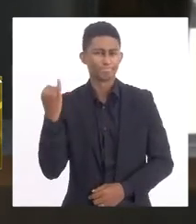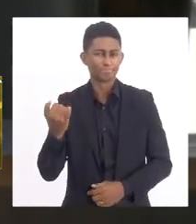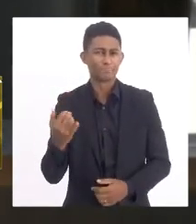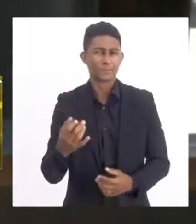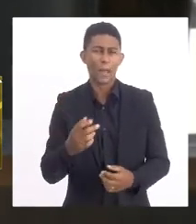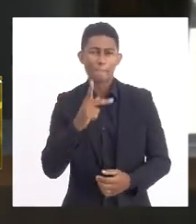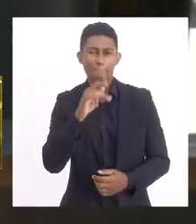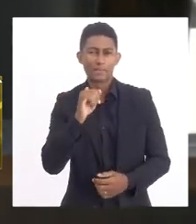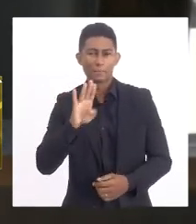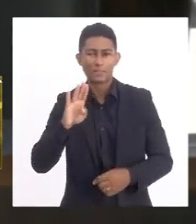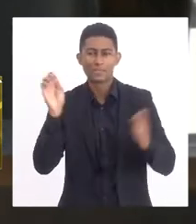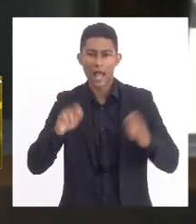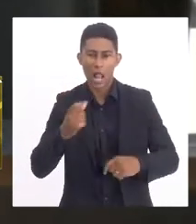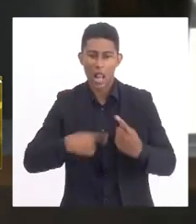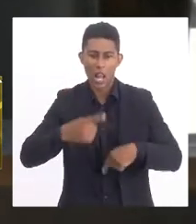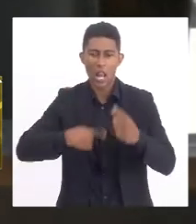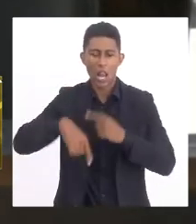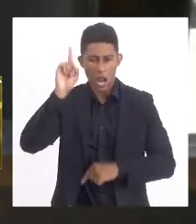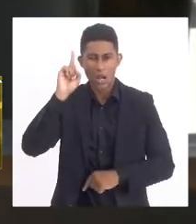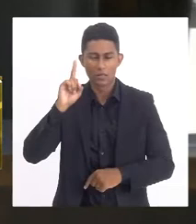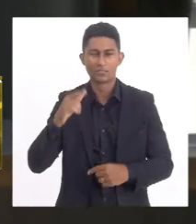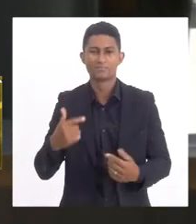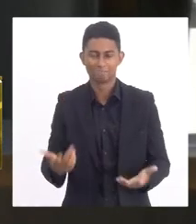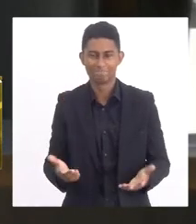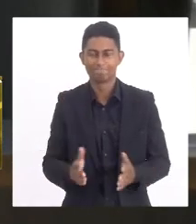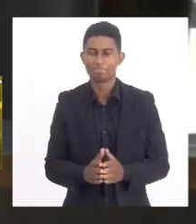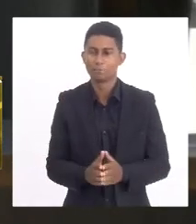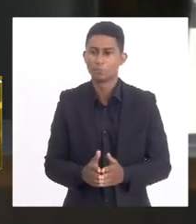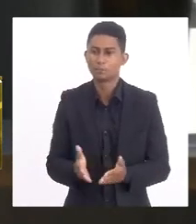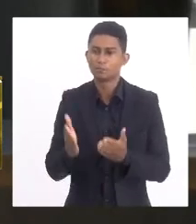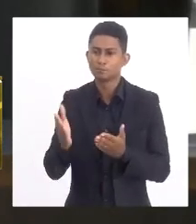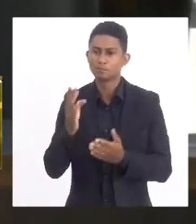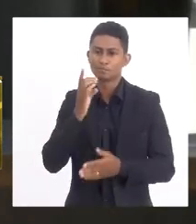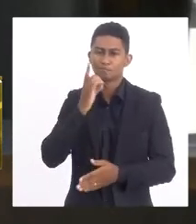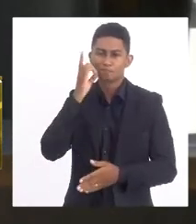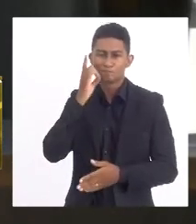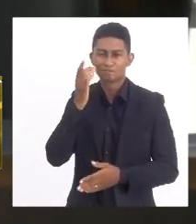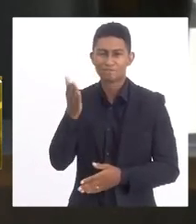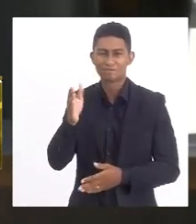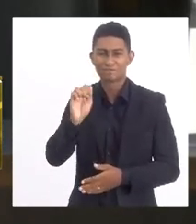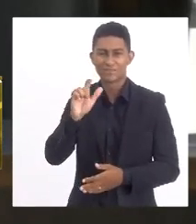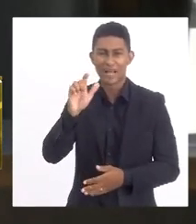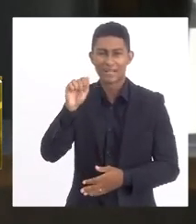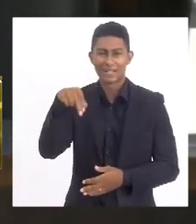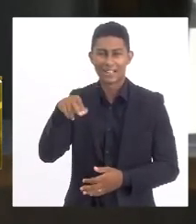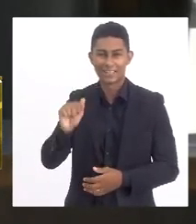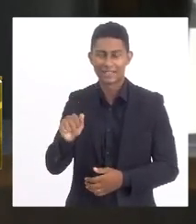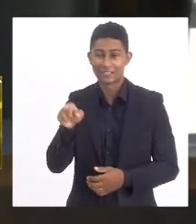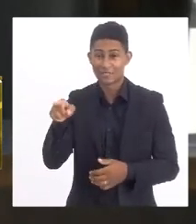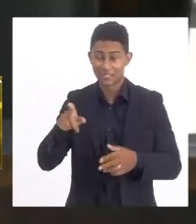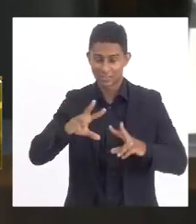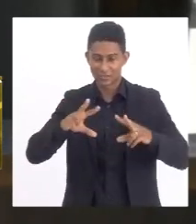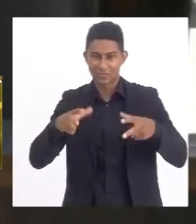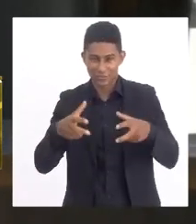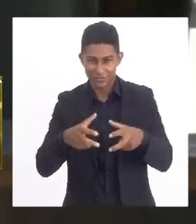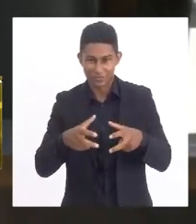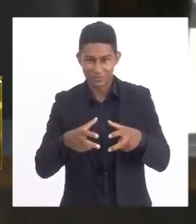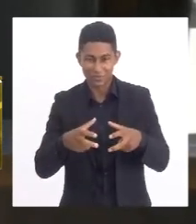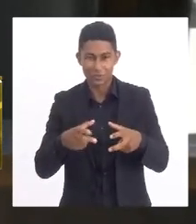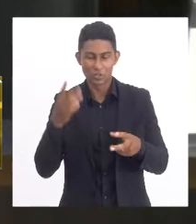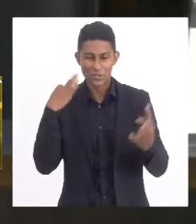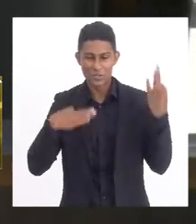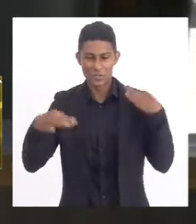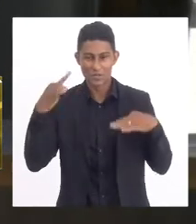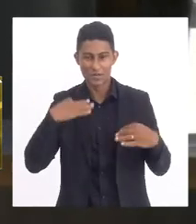o nosso PIB quanto agronegócio deputada a Anna passo presidente da Comissão de turismo da Assembleia